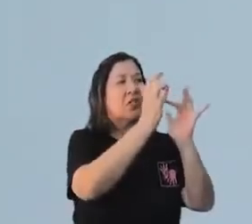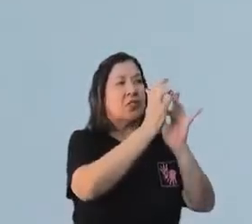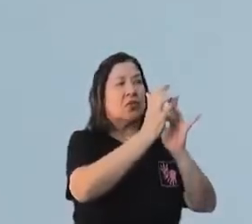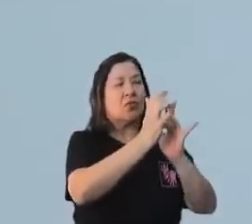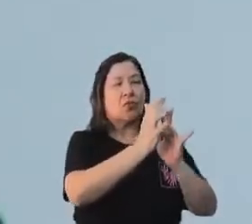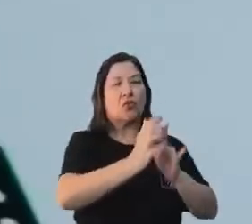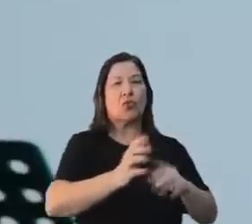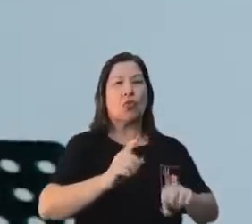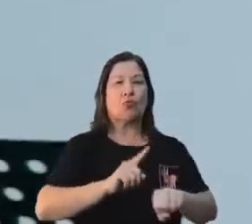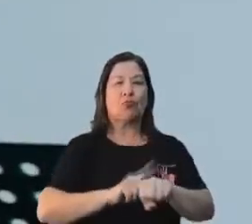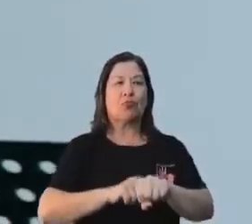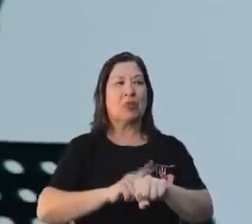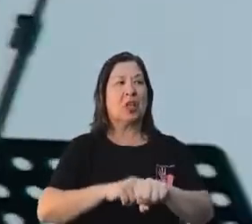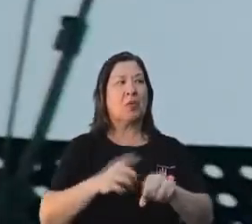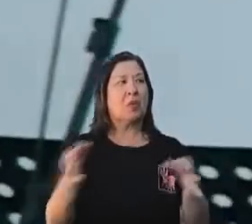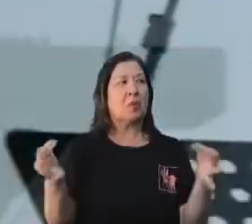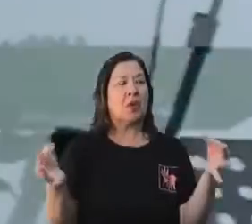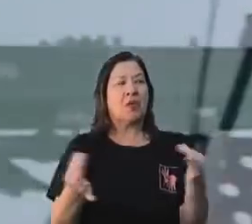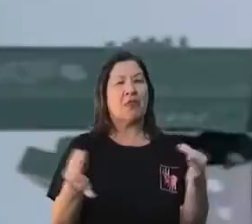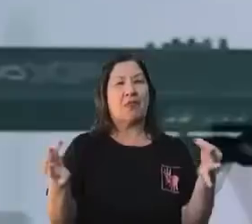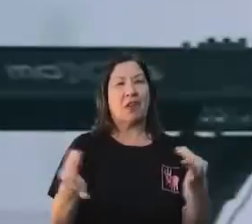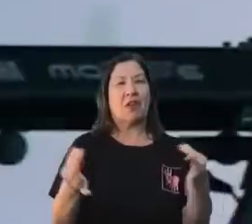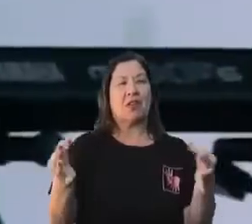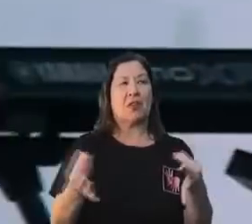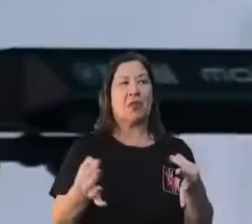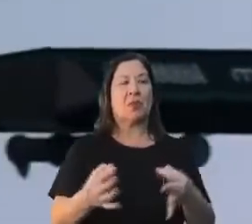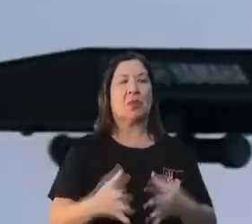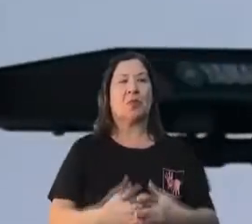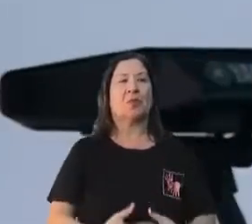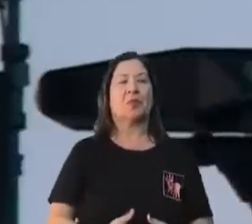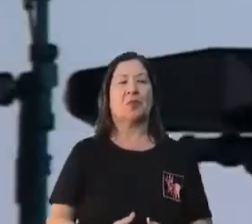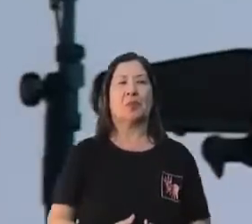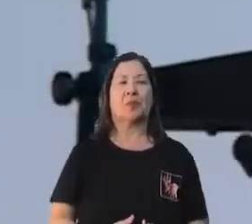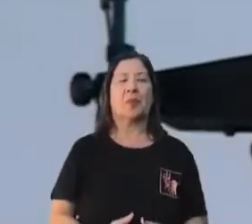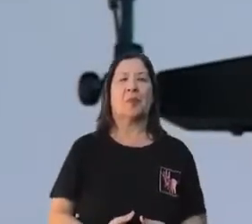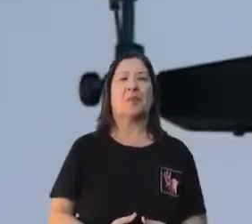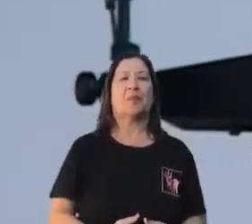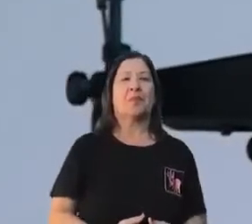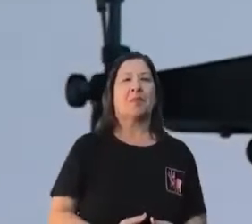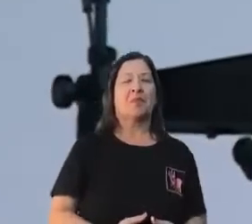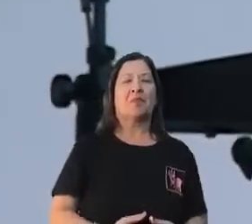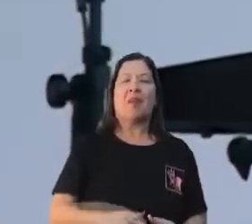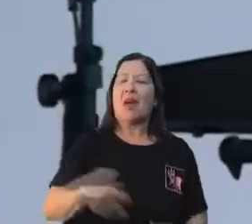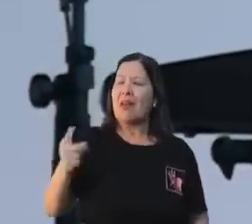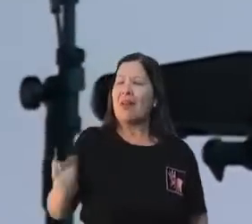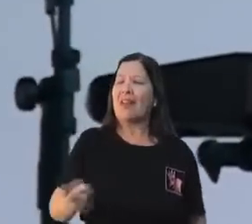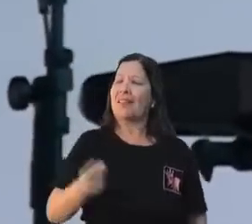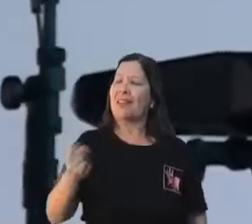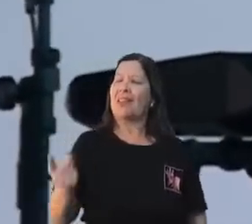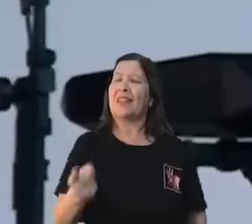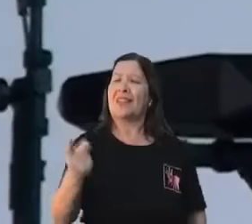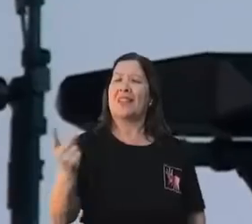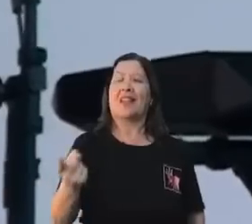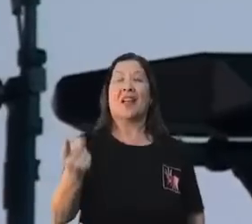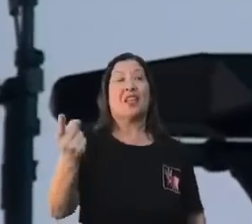certo, mas Maria fez com reflexos para a eternidade. Olha o versículo 9